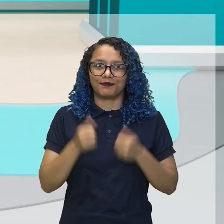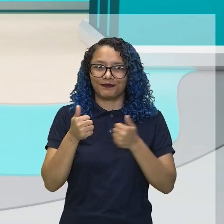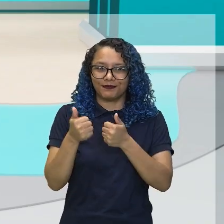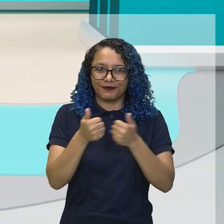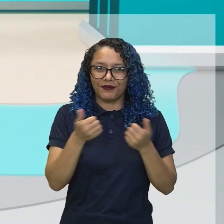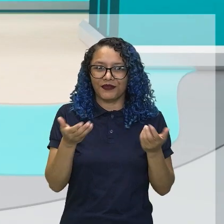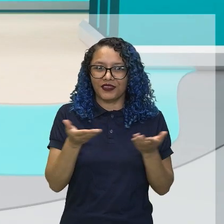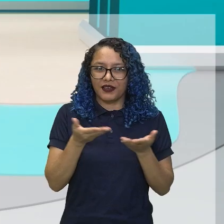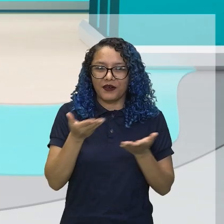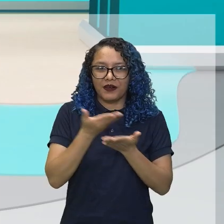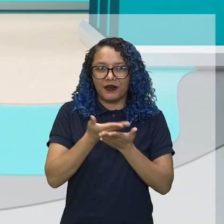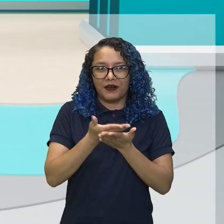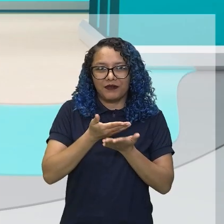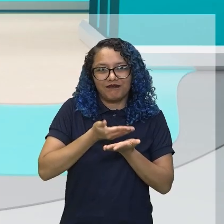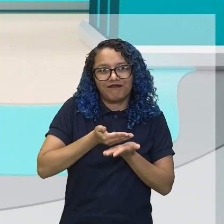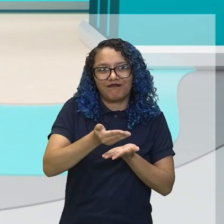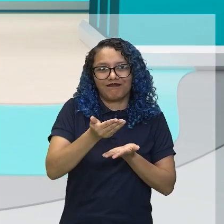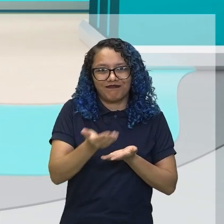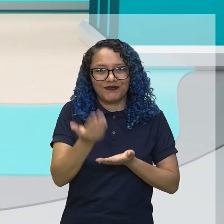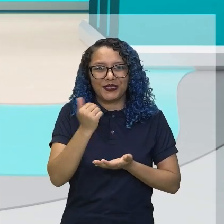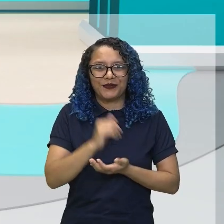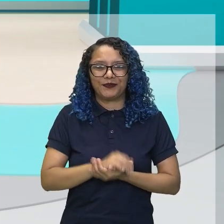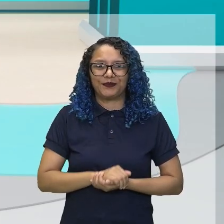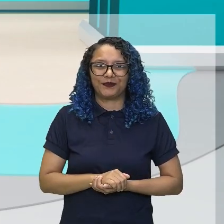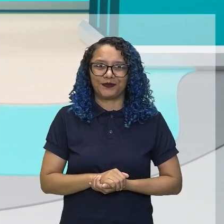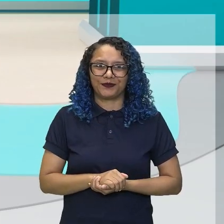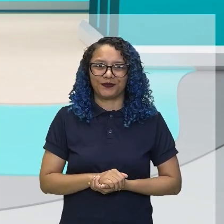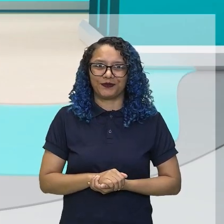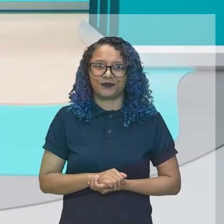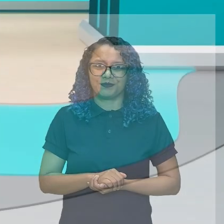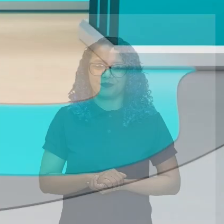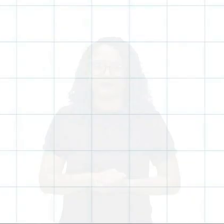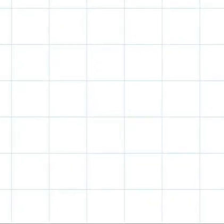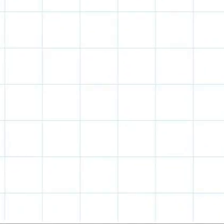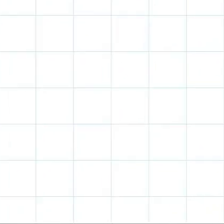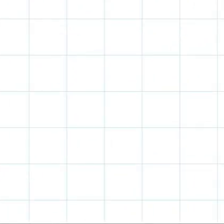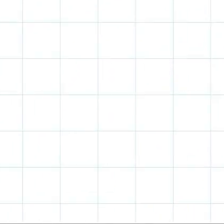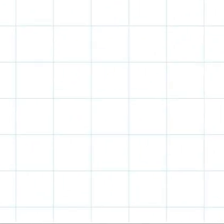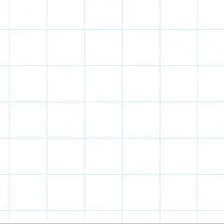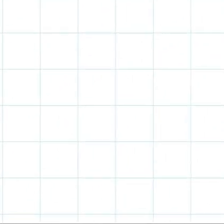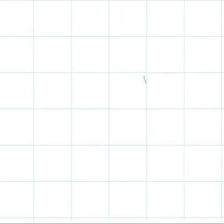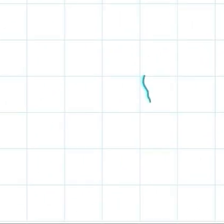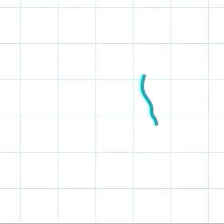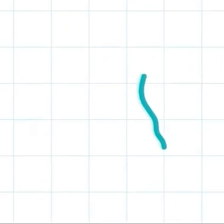bem, então vamos dar início à nossa aula de hoje.